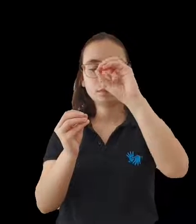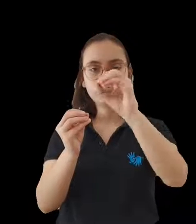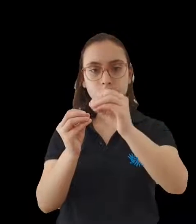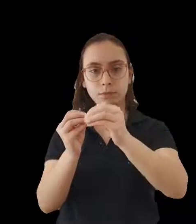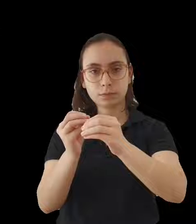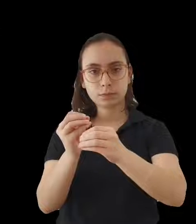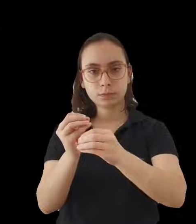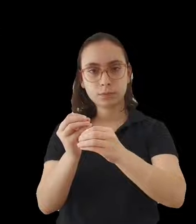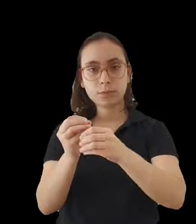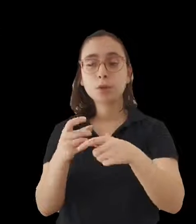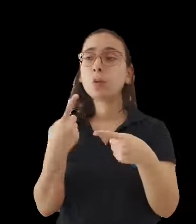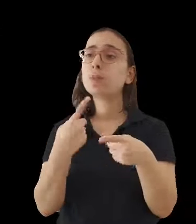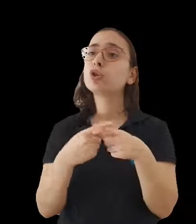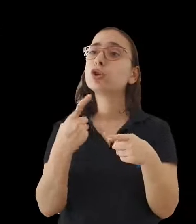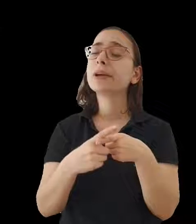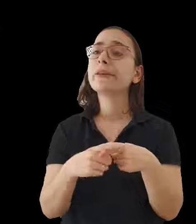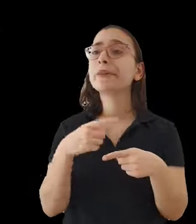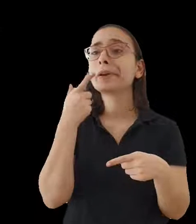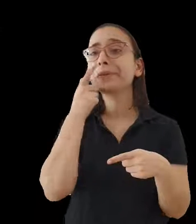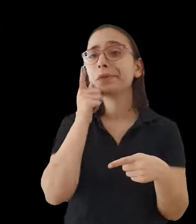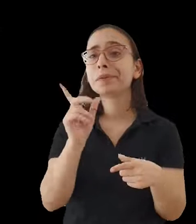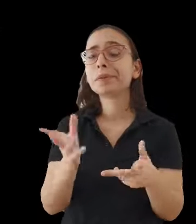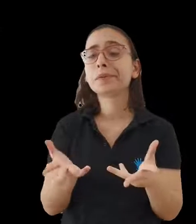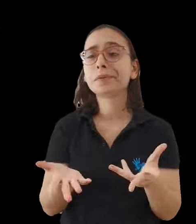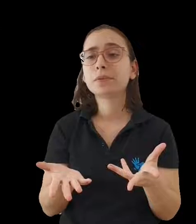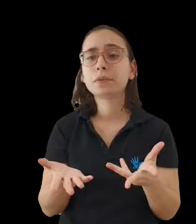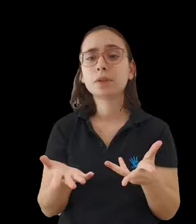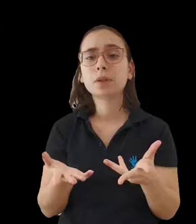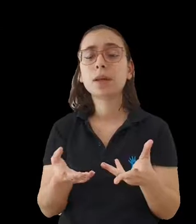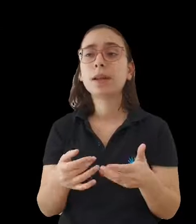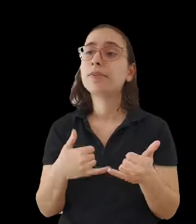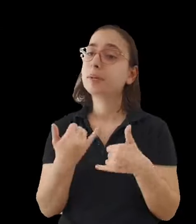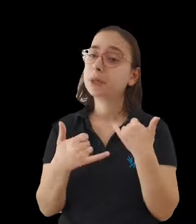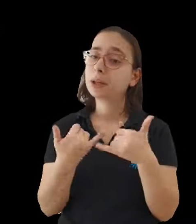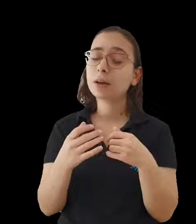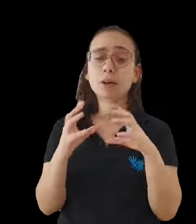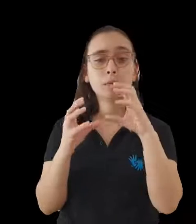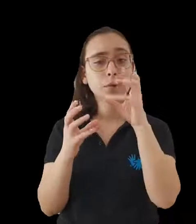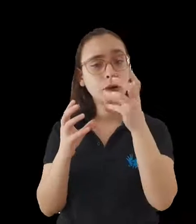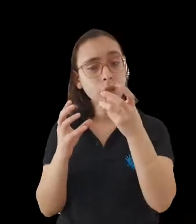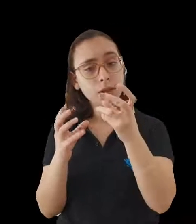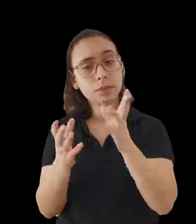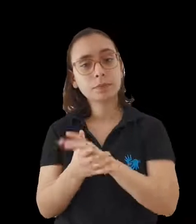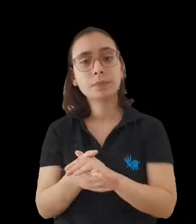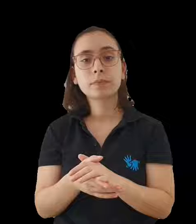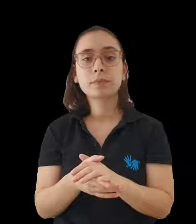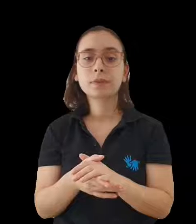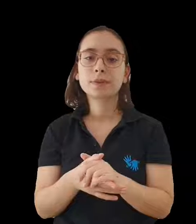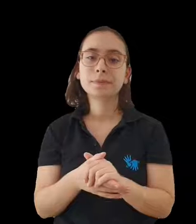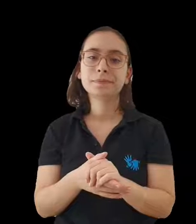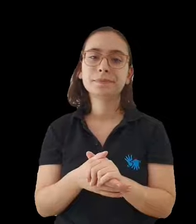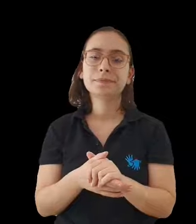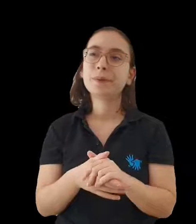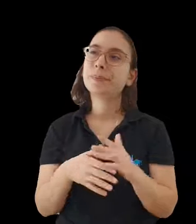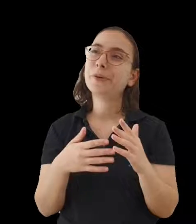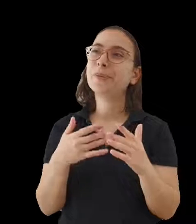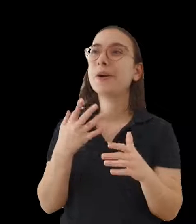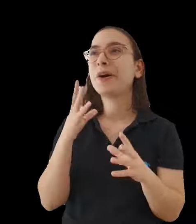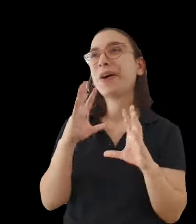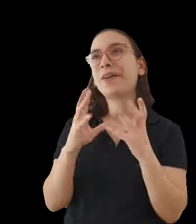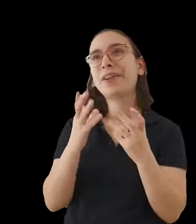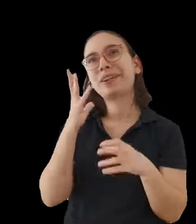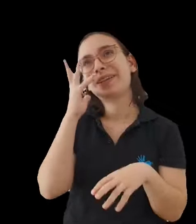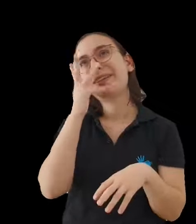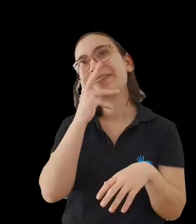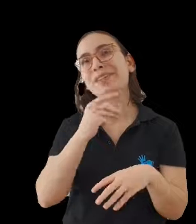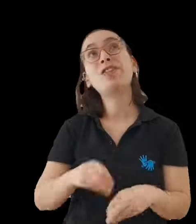Porque o que acontece? Na história, ela sai para brincar com a bola. Então ela fala: ai, minha bola é tão bonita, eu vou jogar mais para